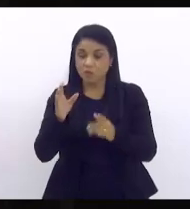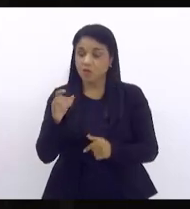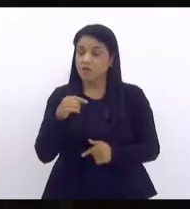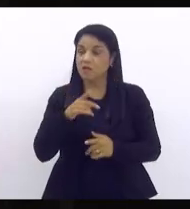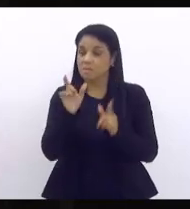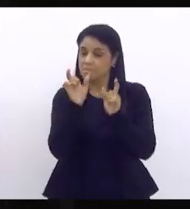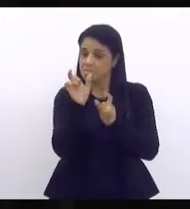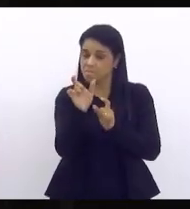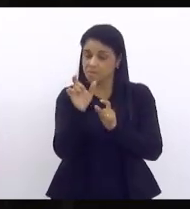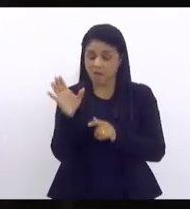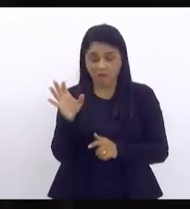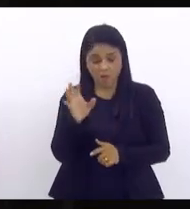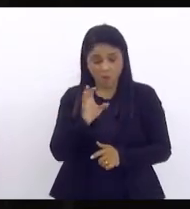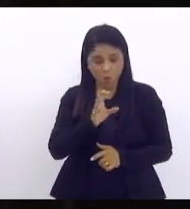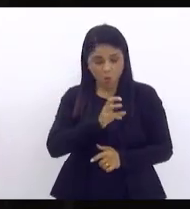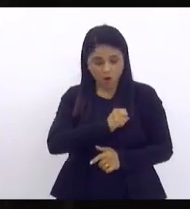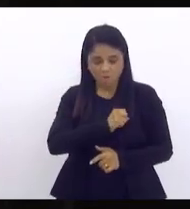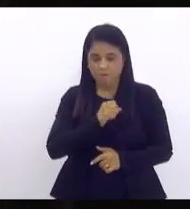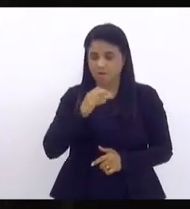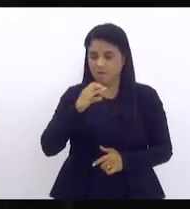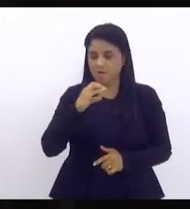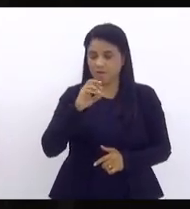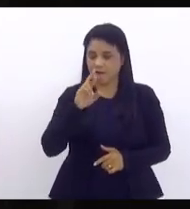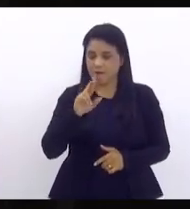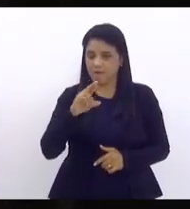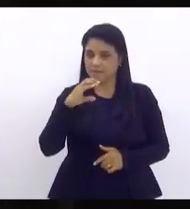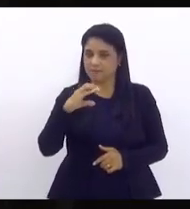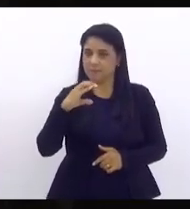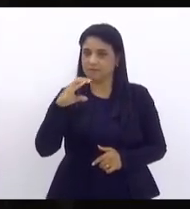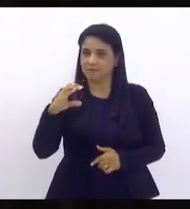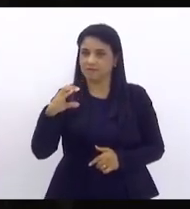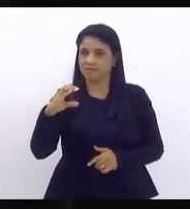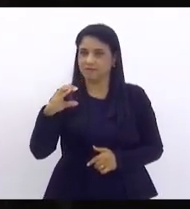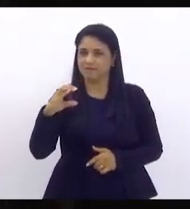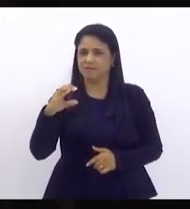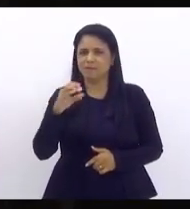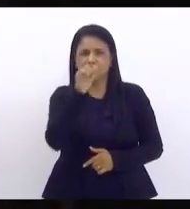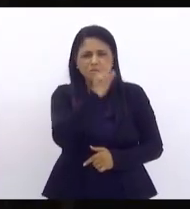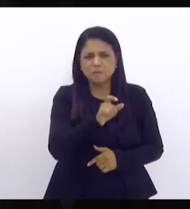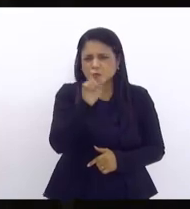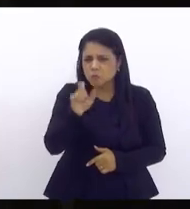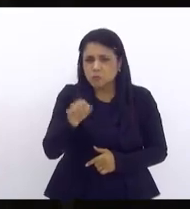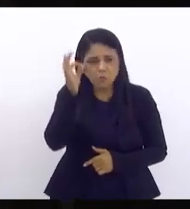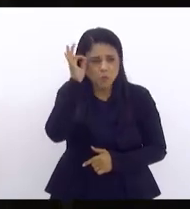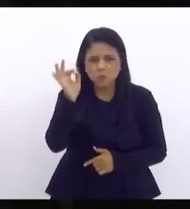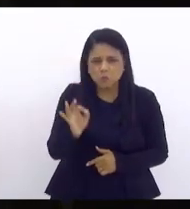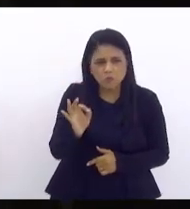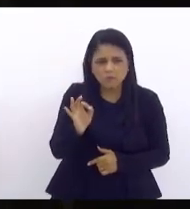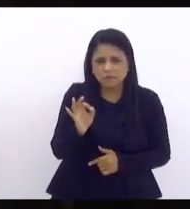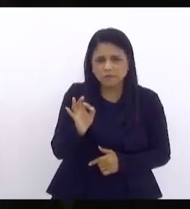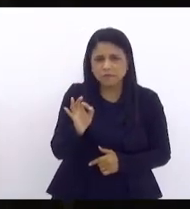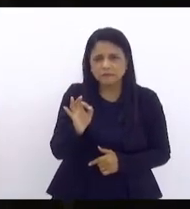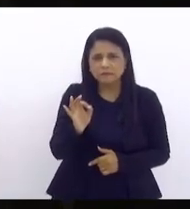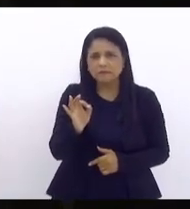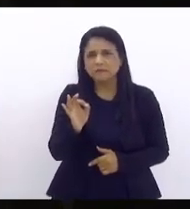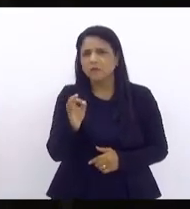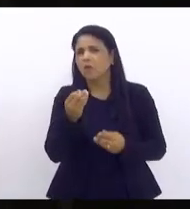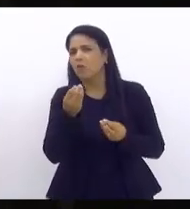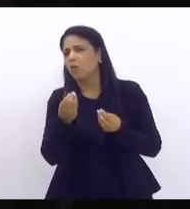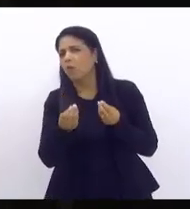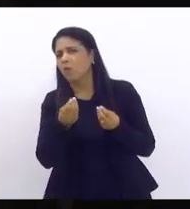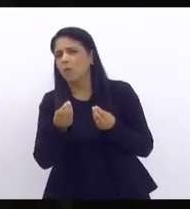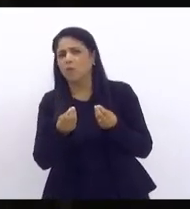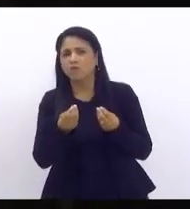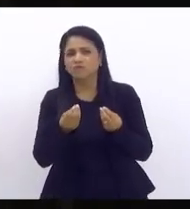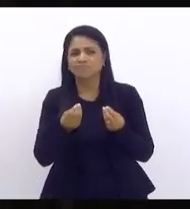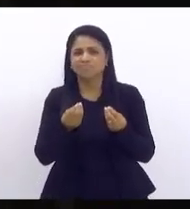amo a RCC. E algumas pessoas não entendiam muito, elas diziam: vocês